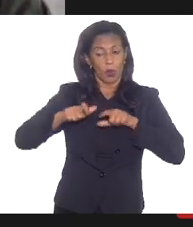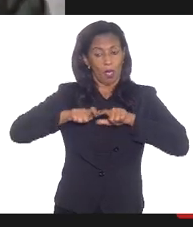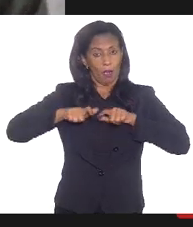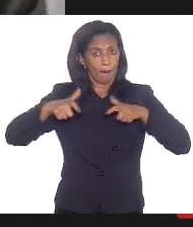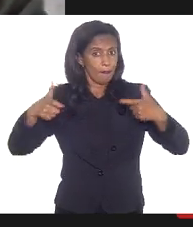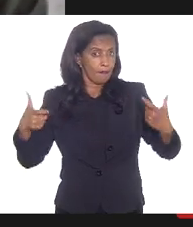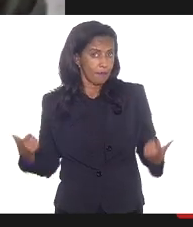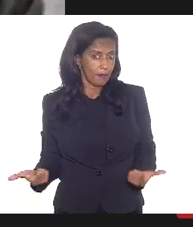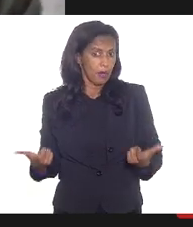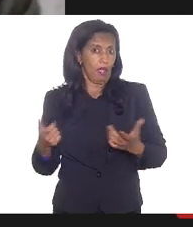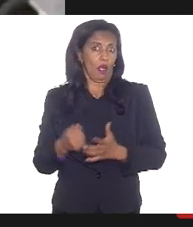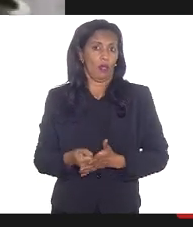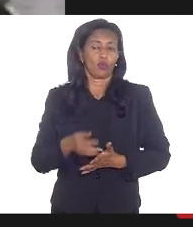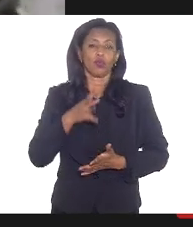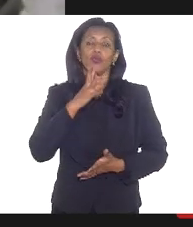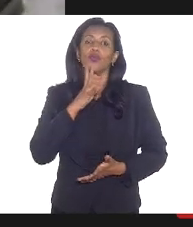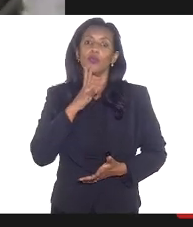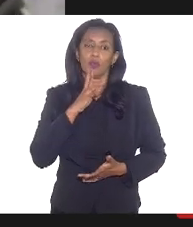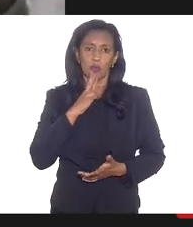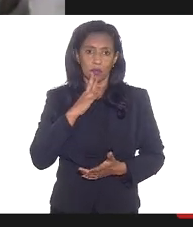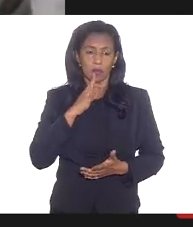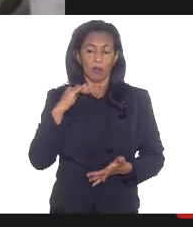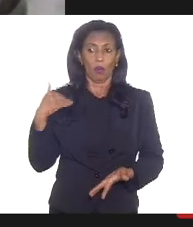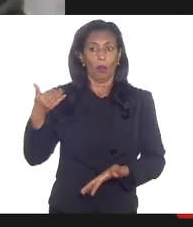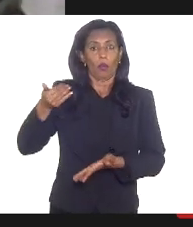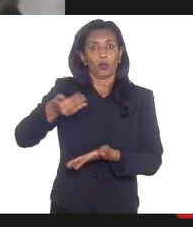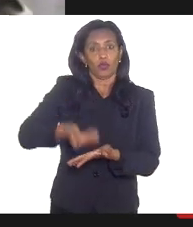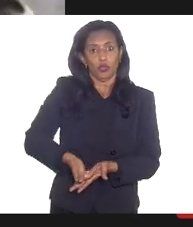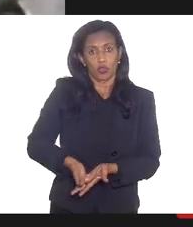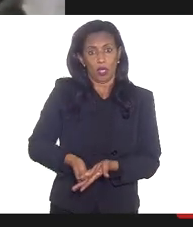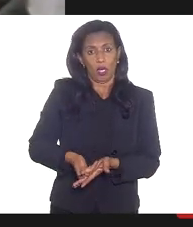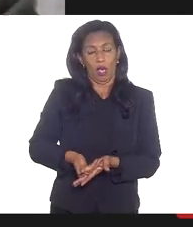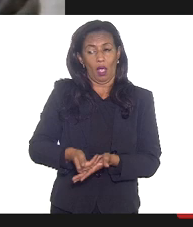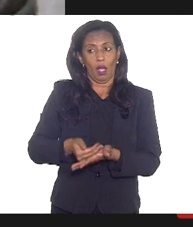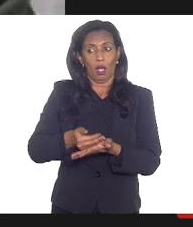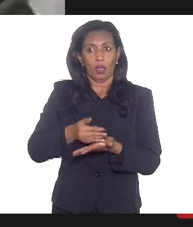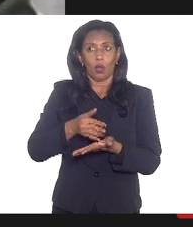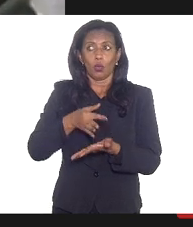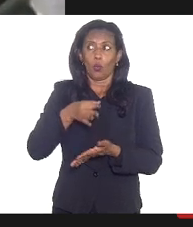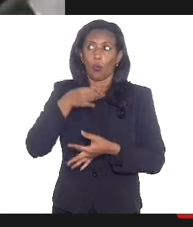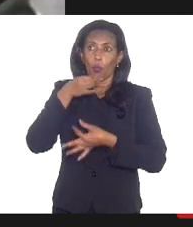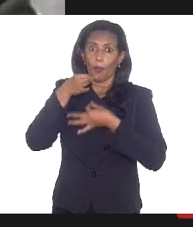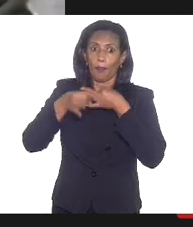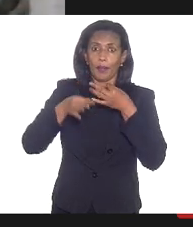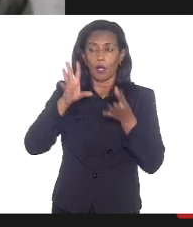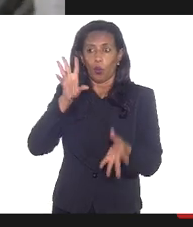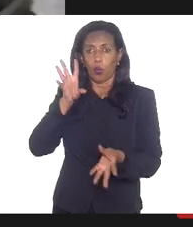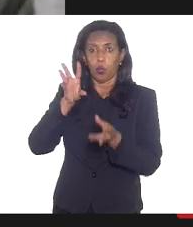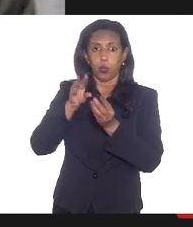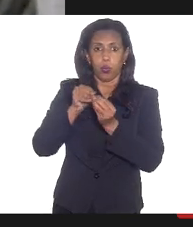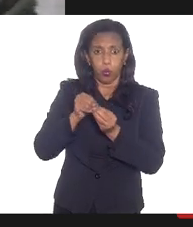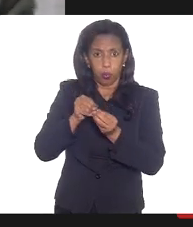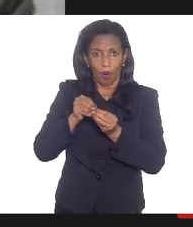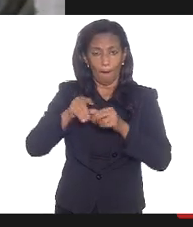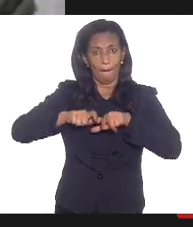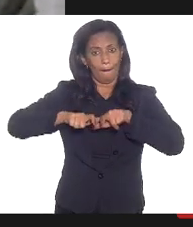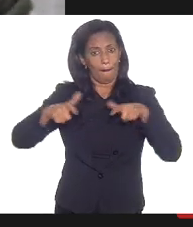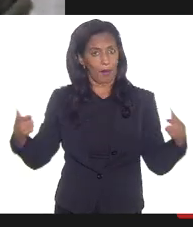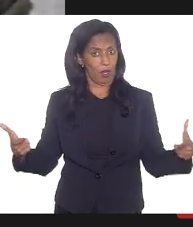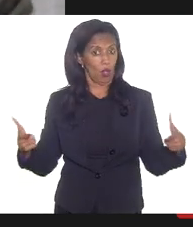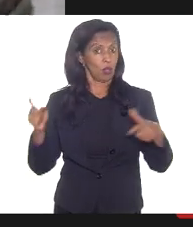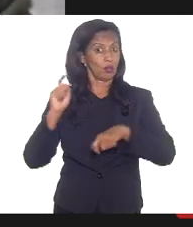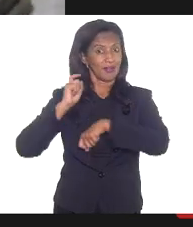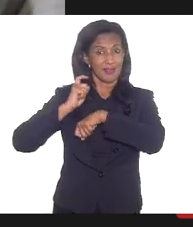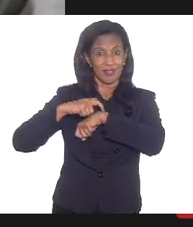ampliar os conhecimentos para que a gente possa chegar em um consenso maior. Só que, nesse momento, a